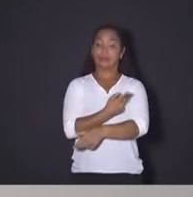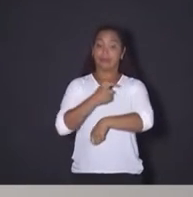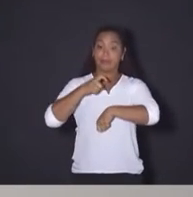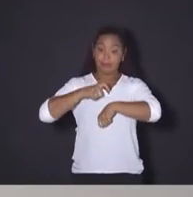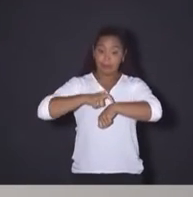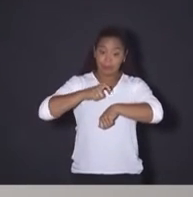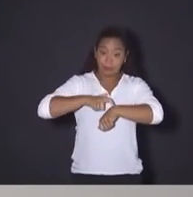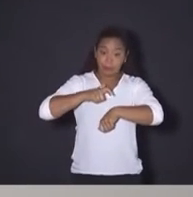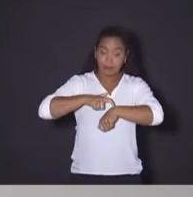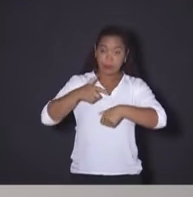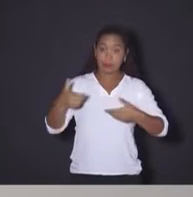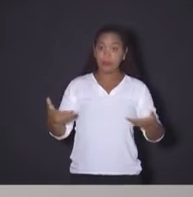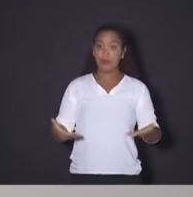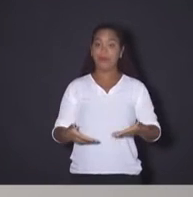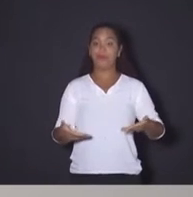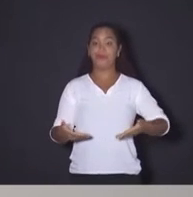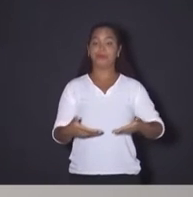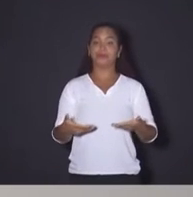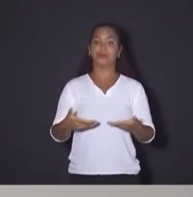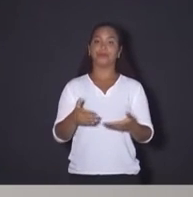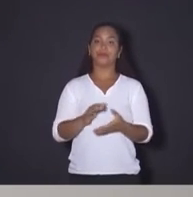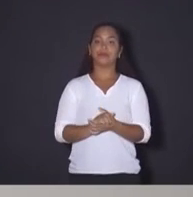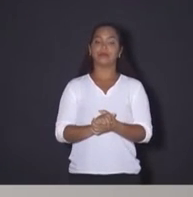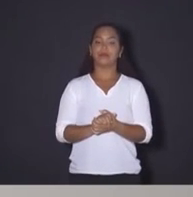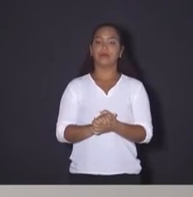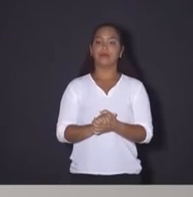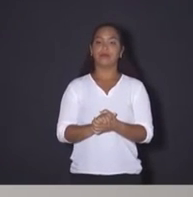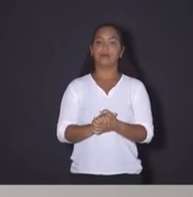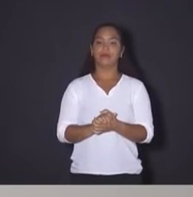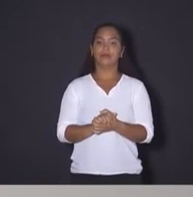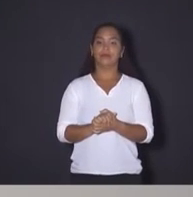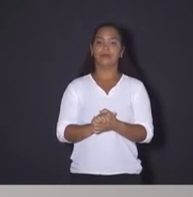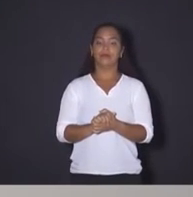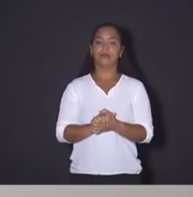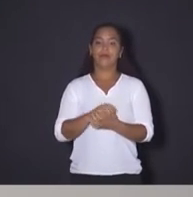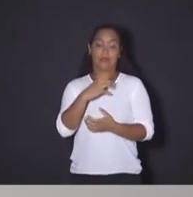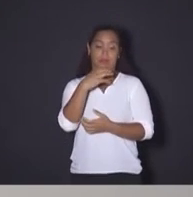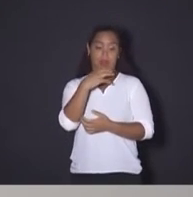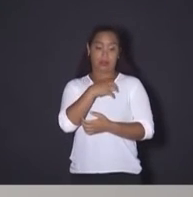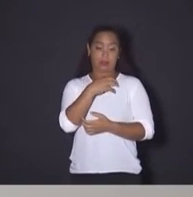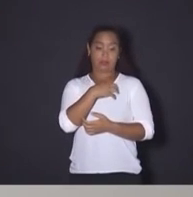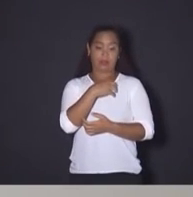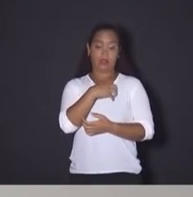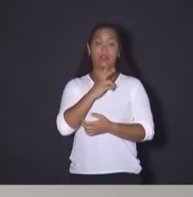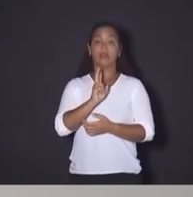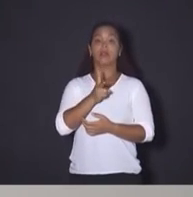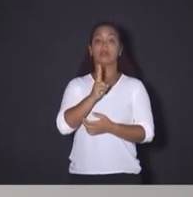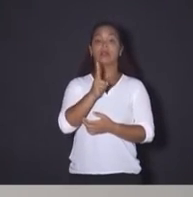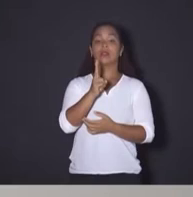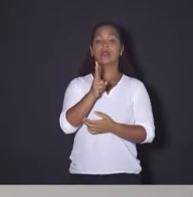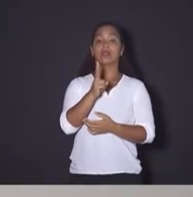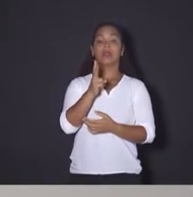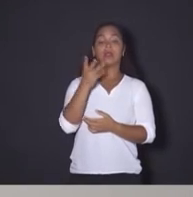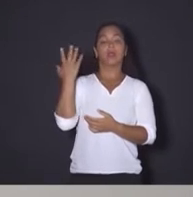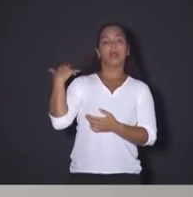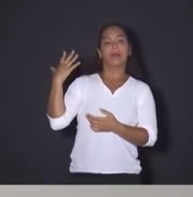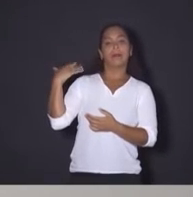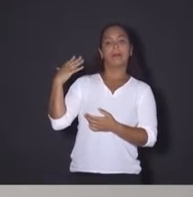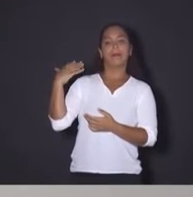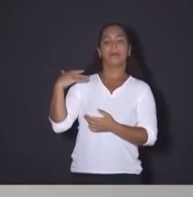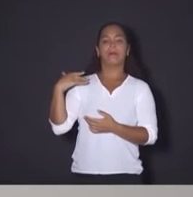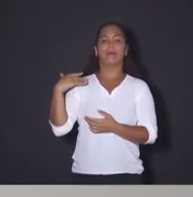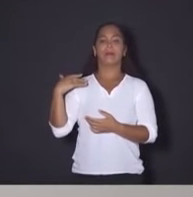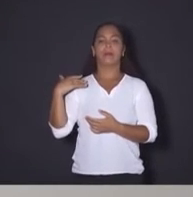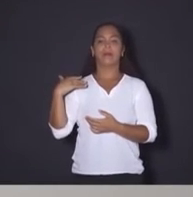é de criação é que a bahia sempre estava numa uma ação